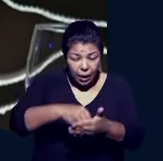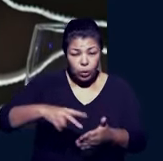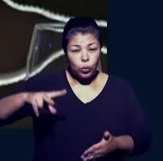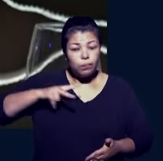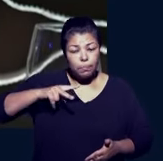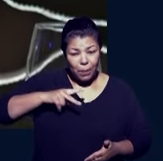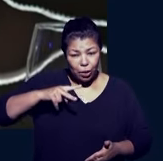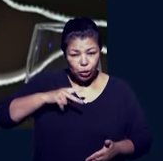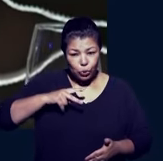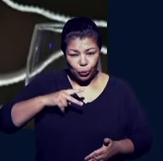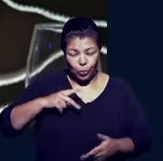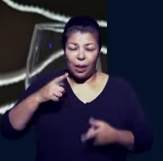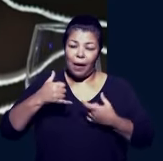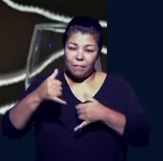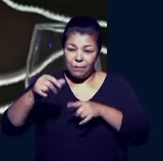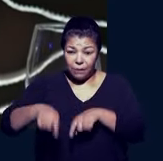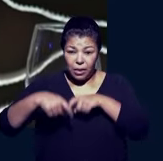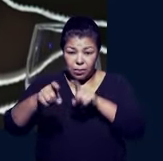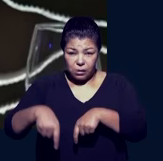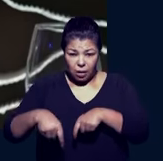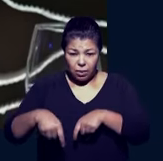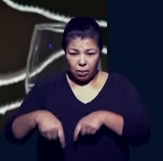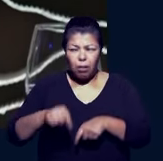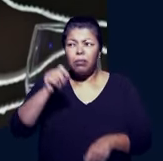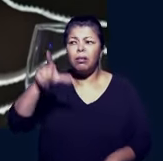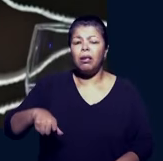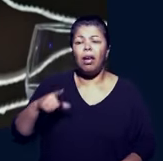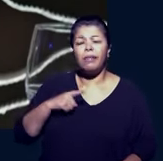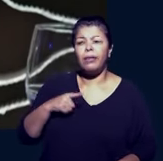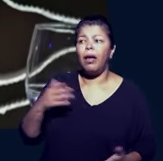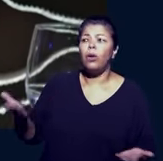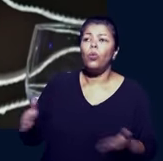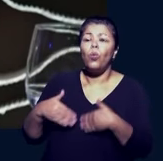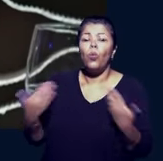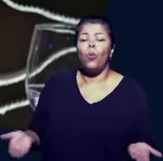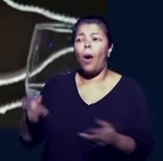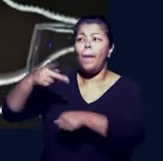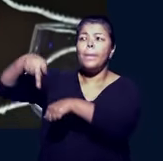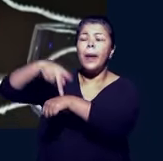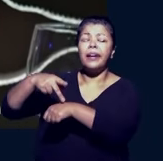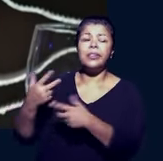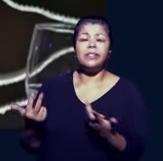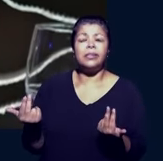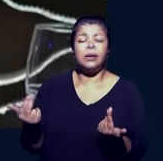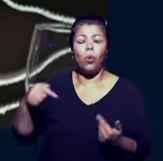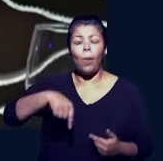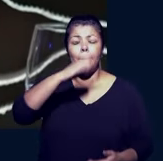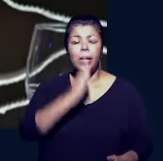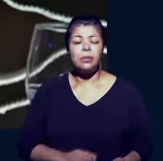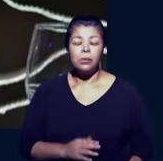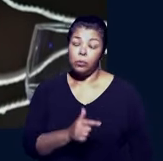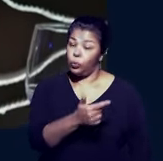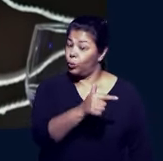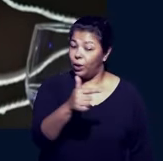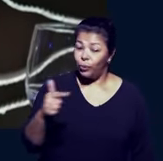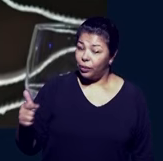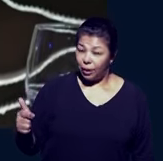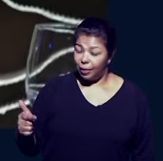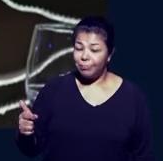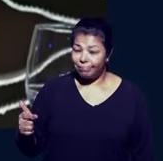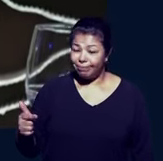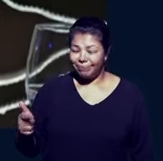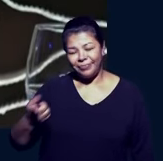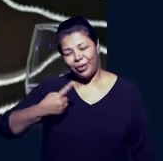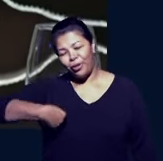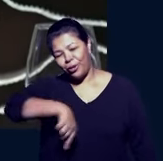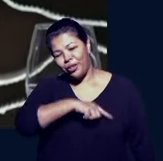mundo quem tem isso no mundo então nós temos muito ainda por fazer né e fazendo dentro do que